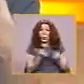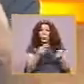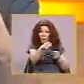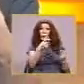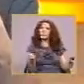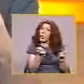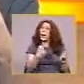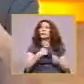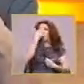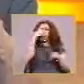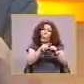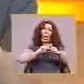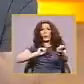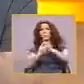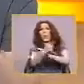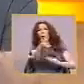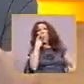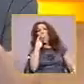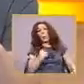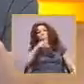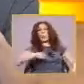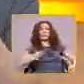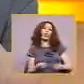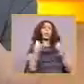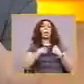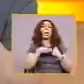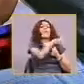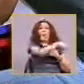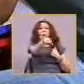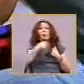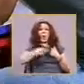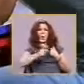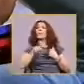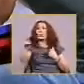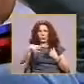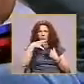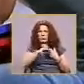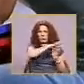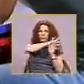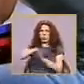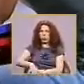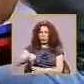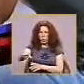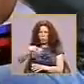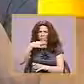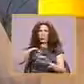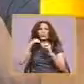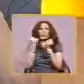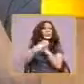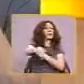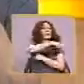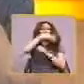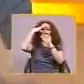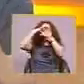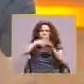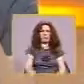e isto, do nosso ponto de vista, também é chocante. Acontece. Mas consideram-se totalmente excluídos da sociedade? Não é isso que se